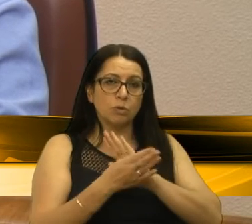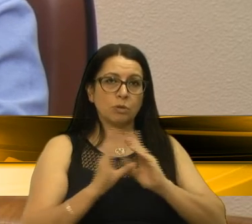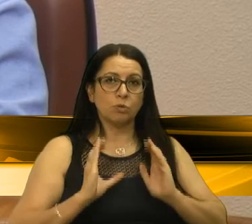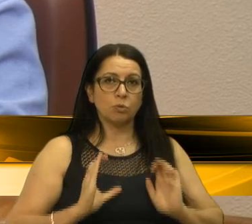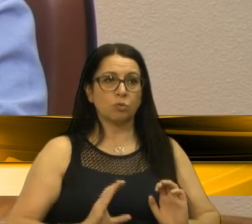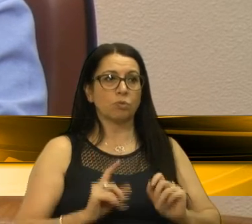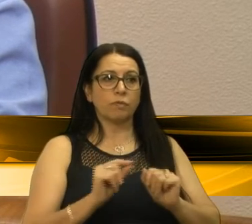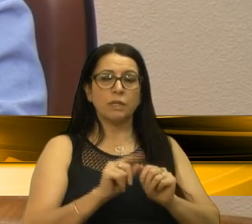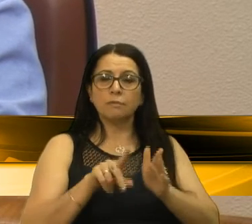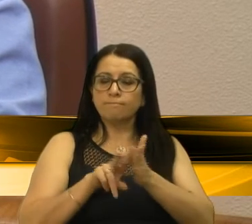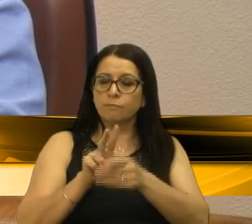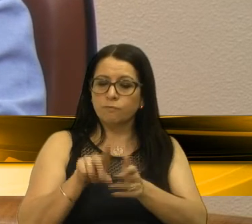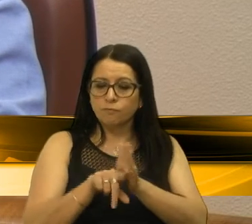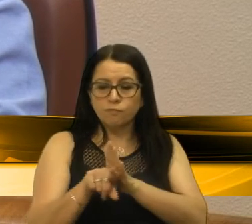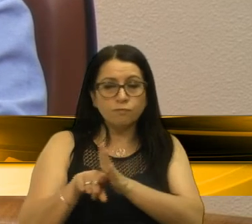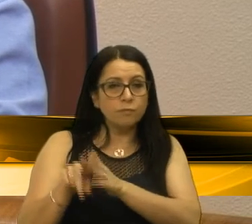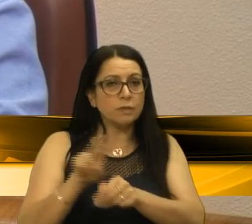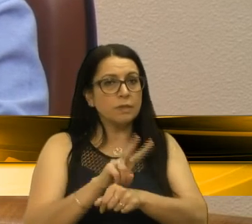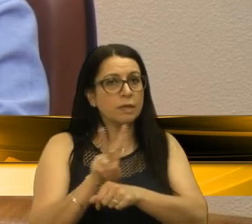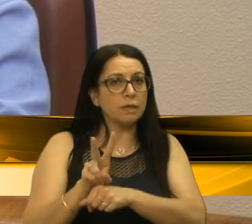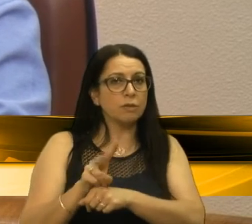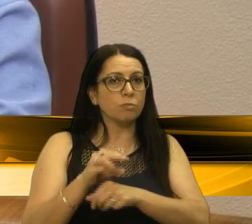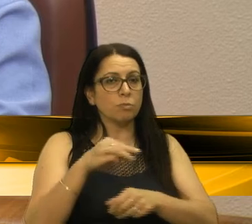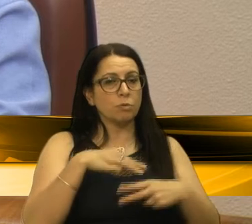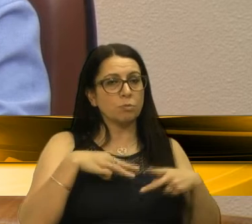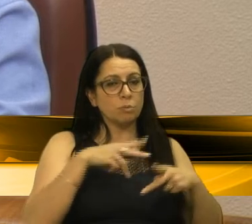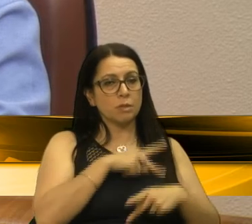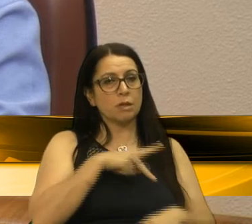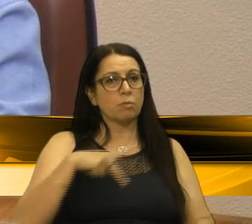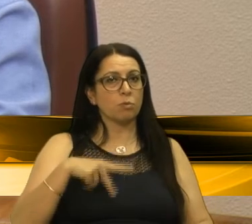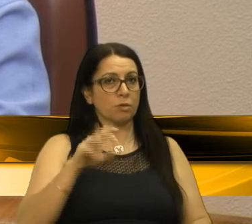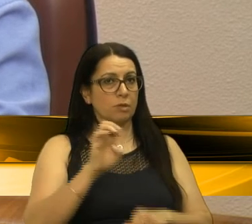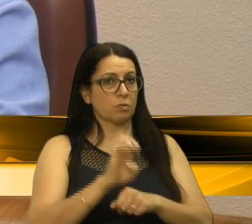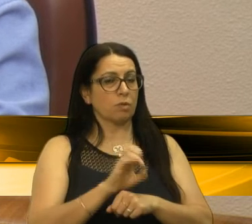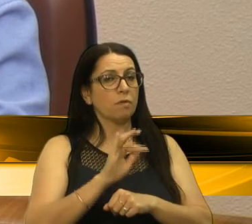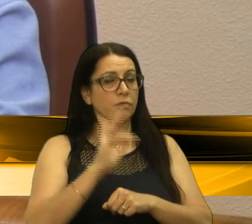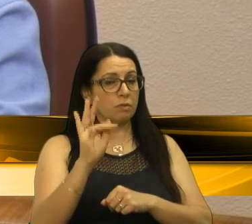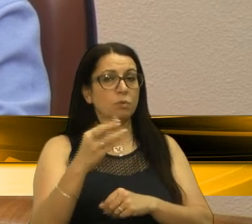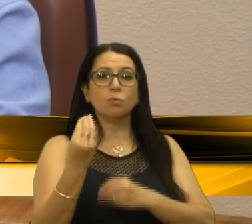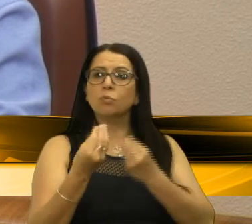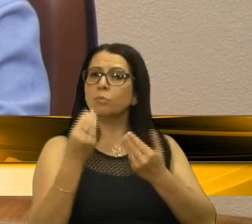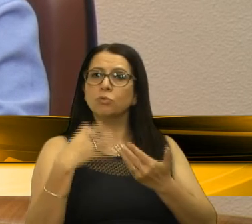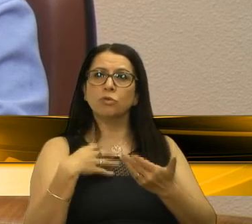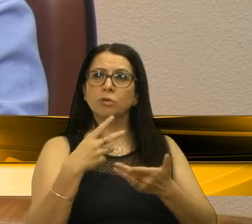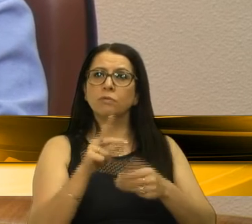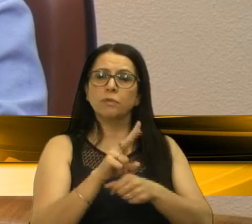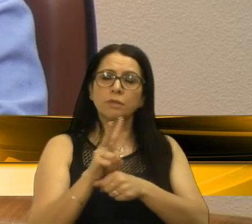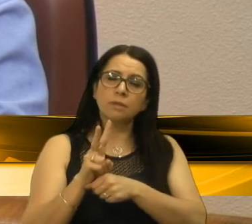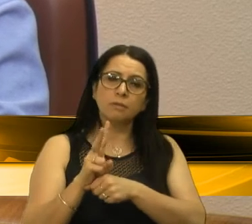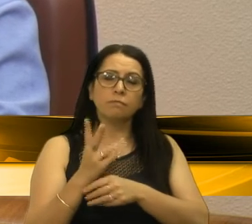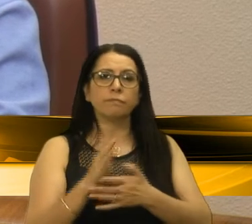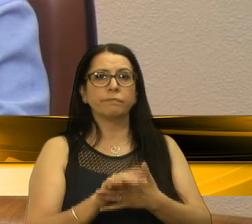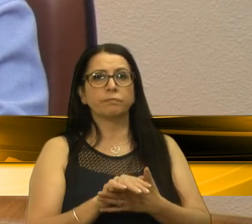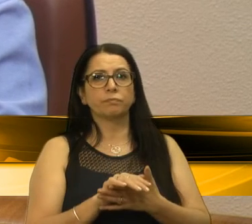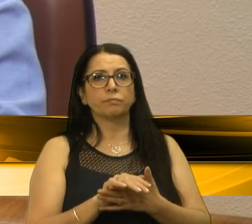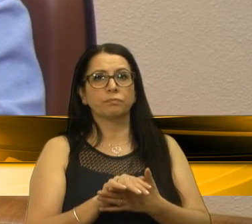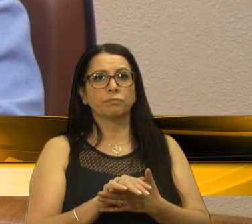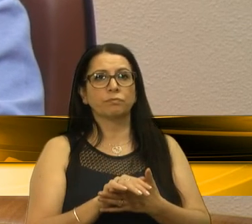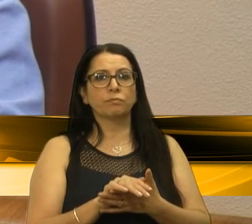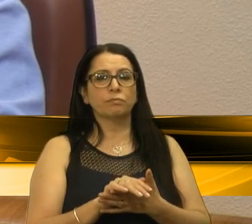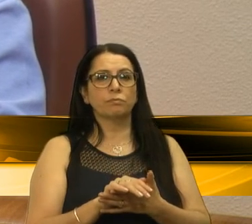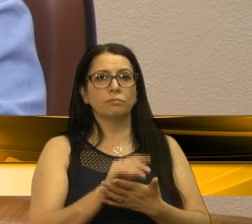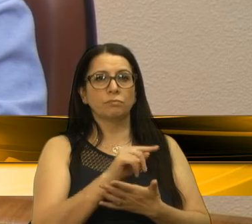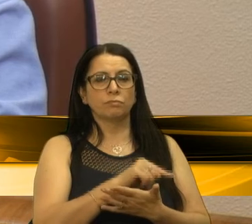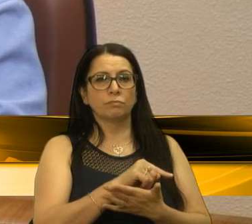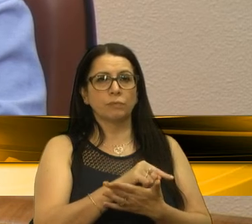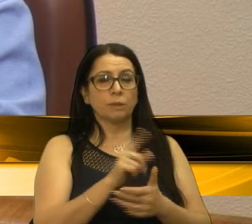vem sendo fiscalizado pelo Ministério Público Federal e Estadual. E de que forma isso vem sendo feita essa fiscalização? Senhor Júlio César